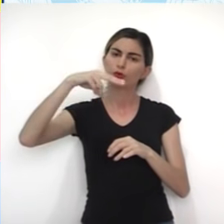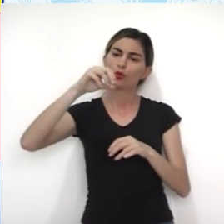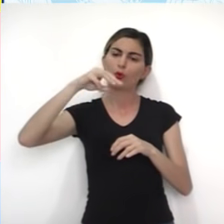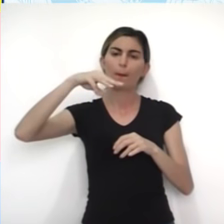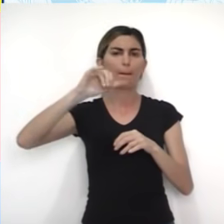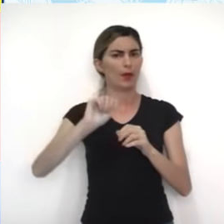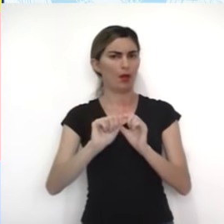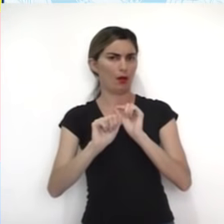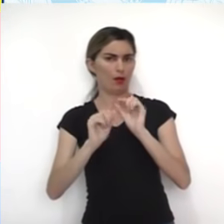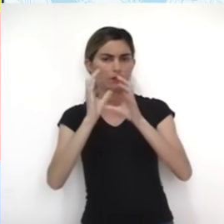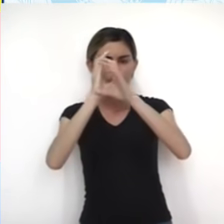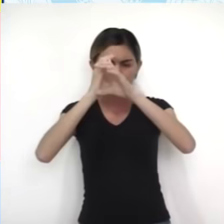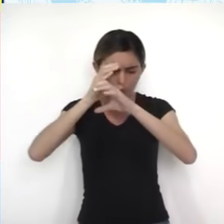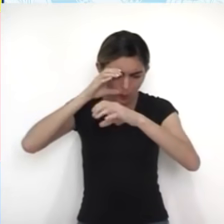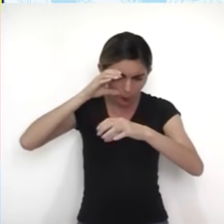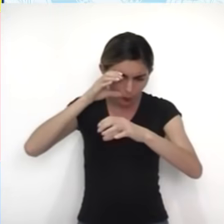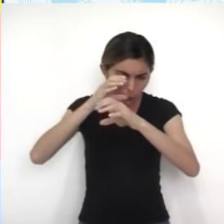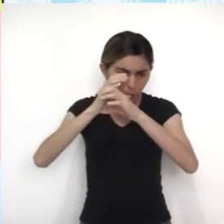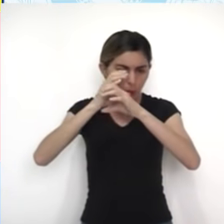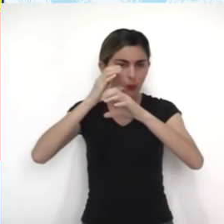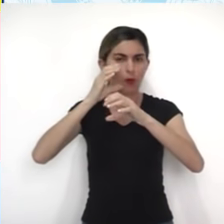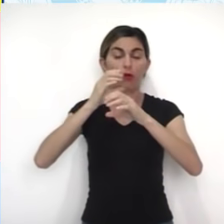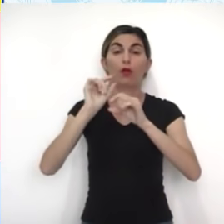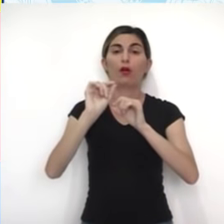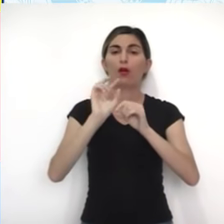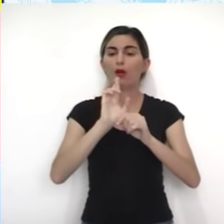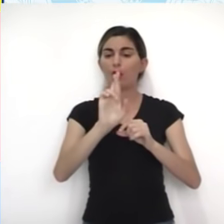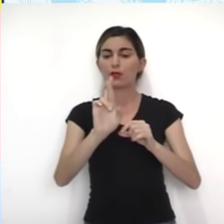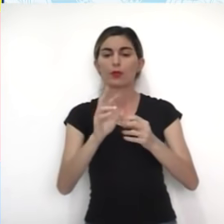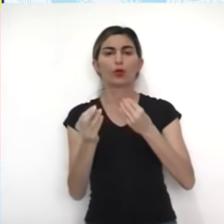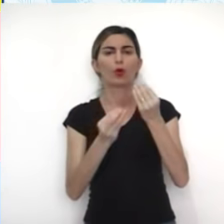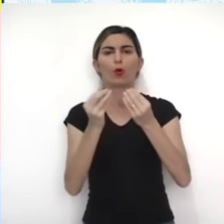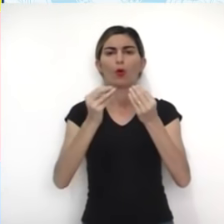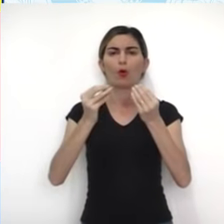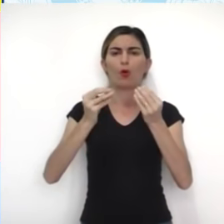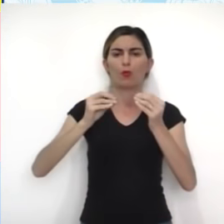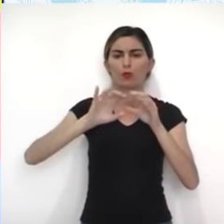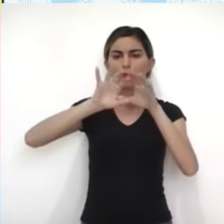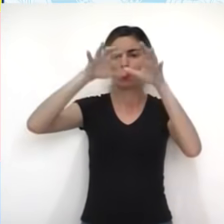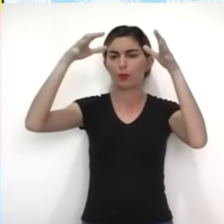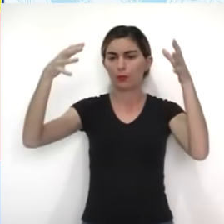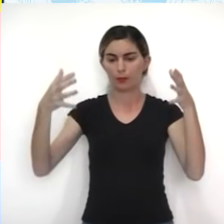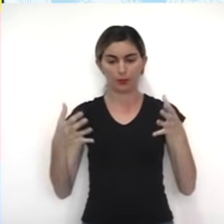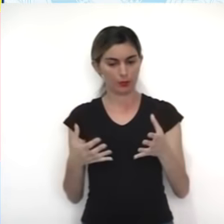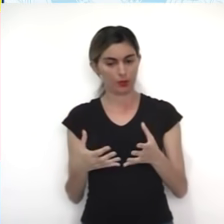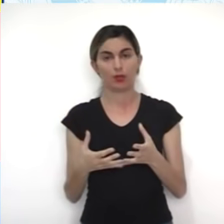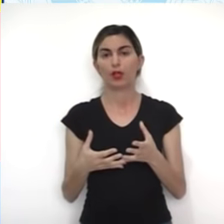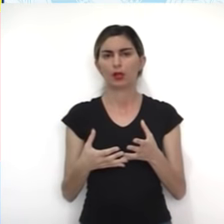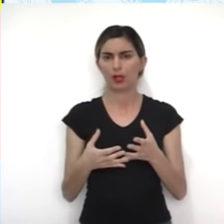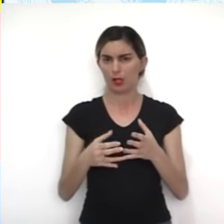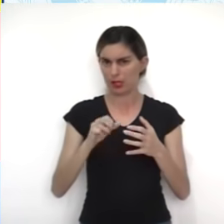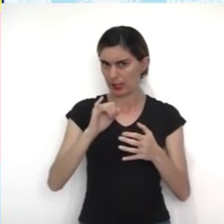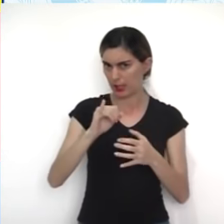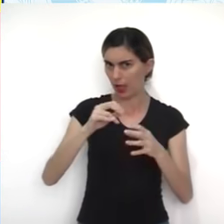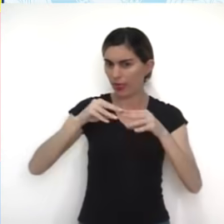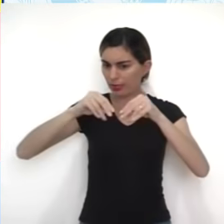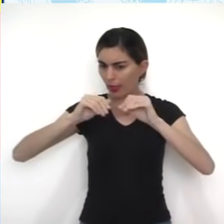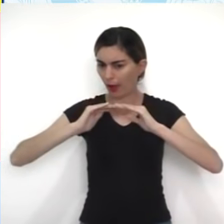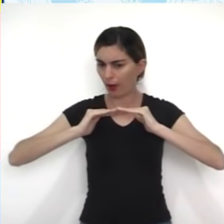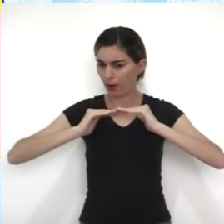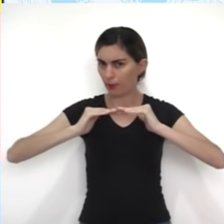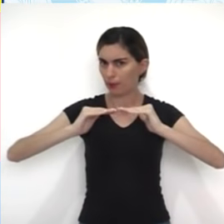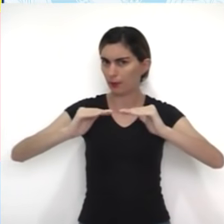na segunda parada nós vamos tentar responder qual é a forma do planeta terra eita e aí